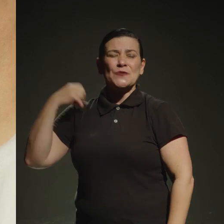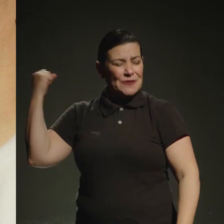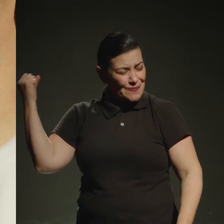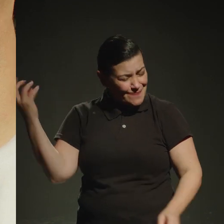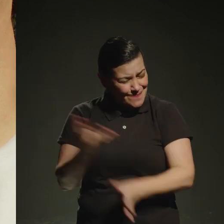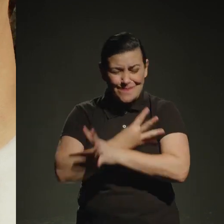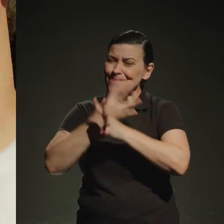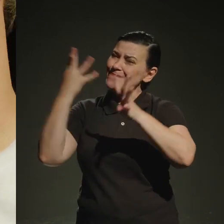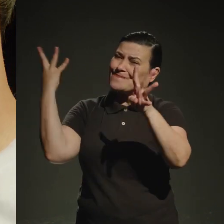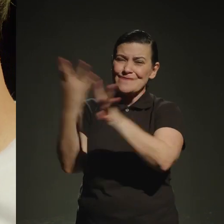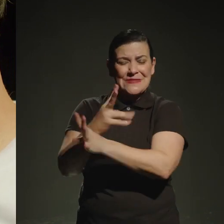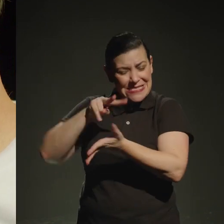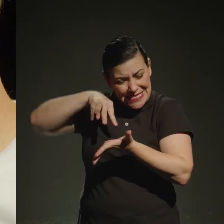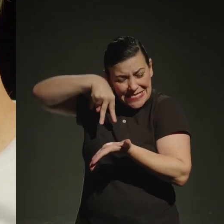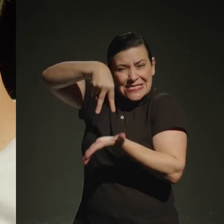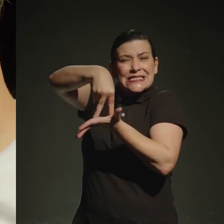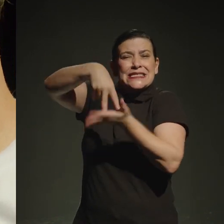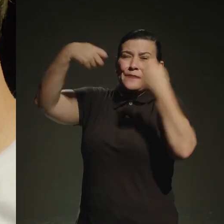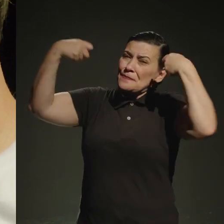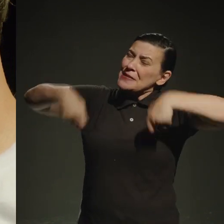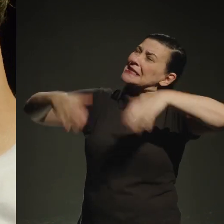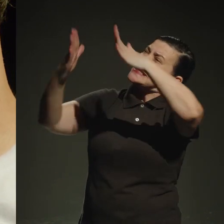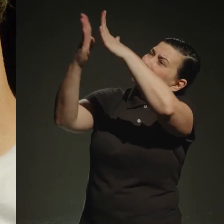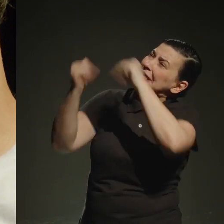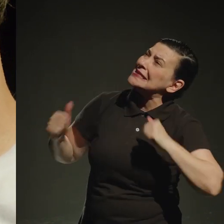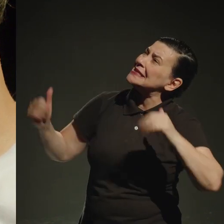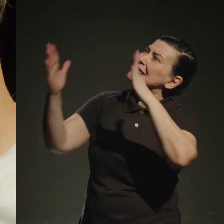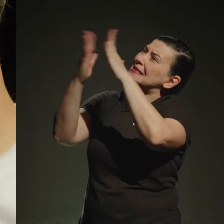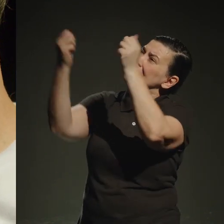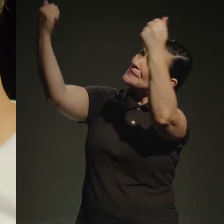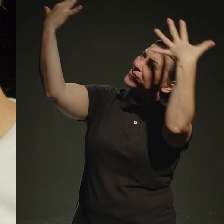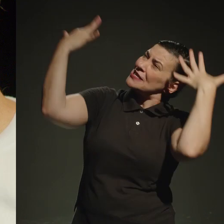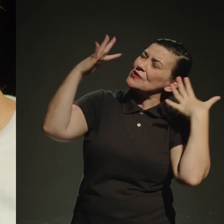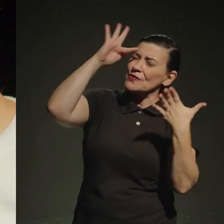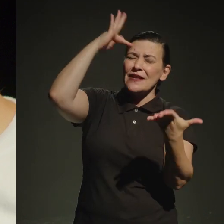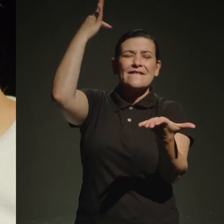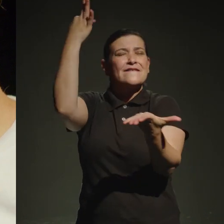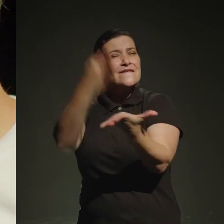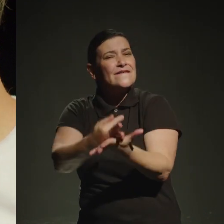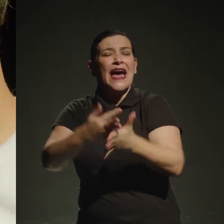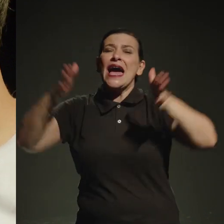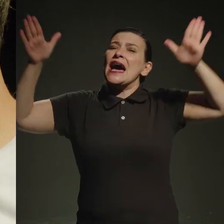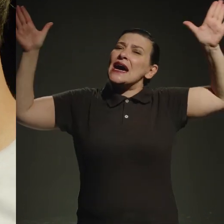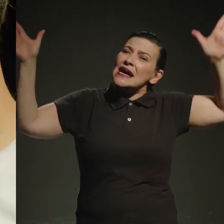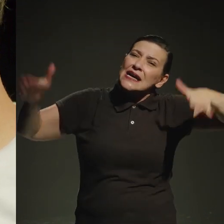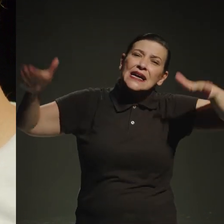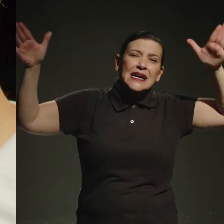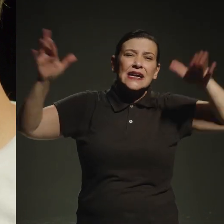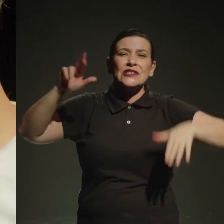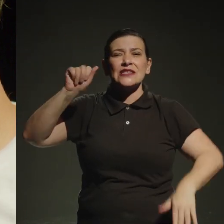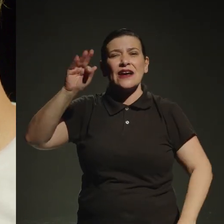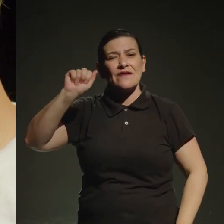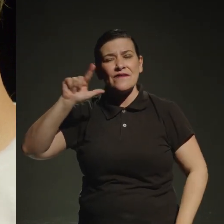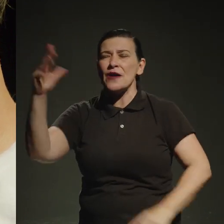Dá-me força e dá-me fé, meu Deus! Ó, puríssimo anjo Rafael, curador divino das feridas humanas, verte em minhas veias o